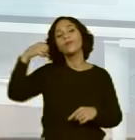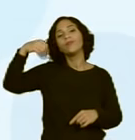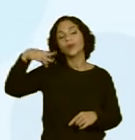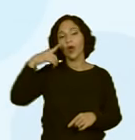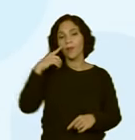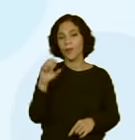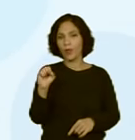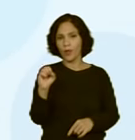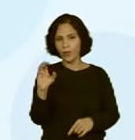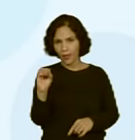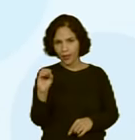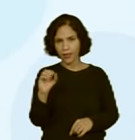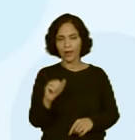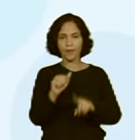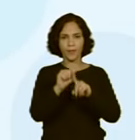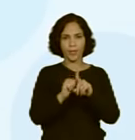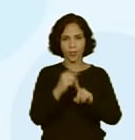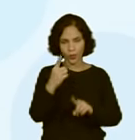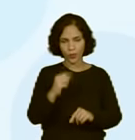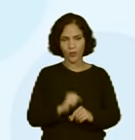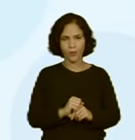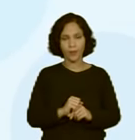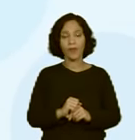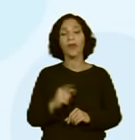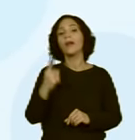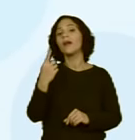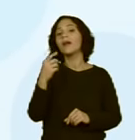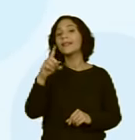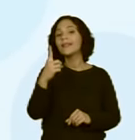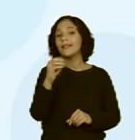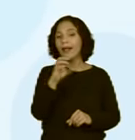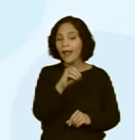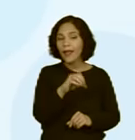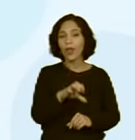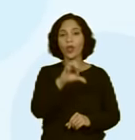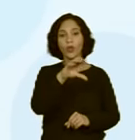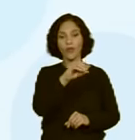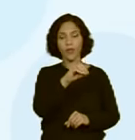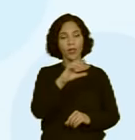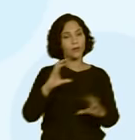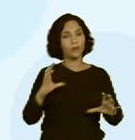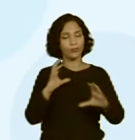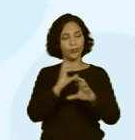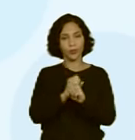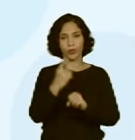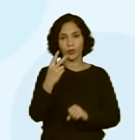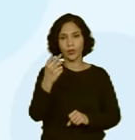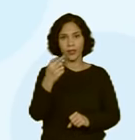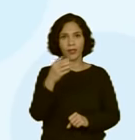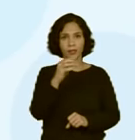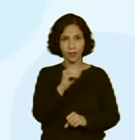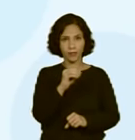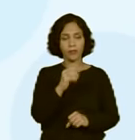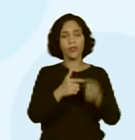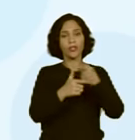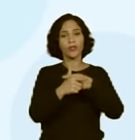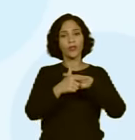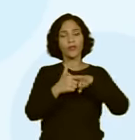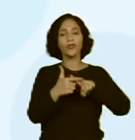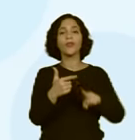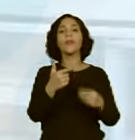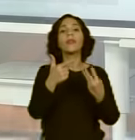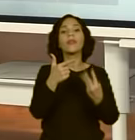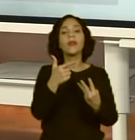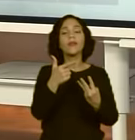Energia, pegou 80, mais 100, mais 90, 270. Dividido por 3, 27 por 3,